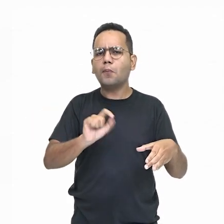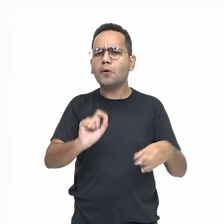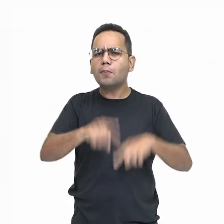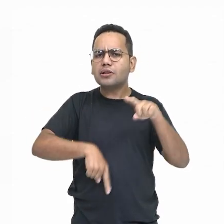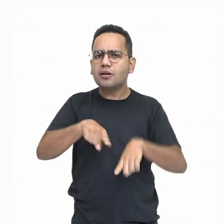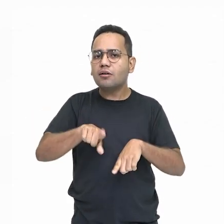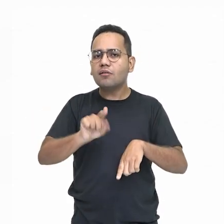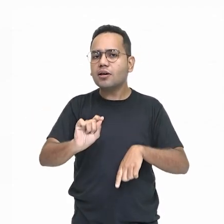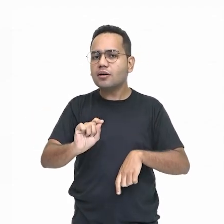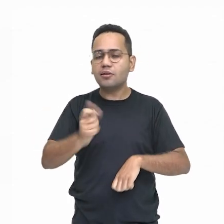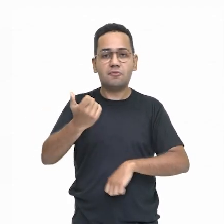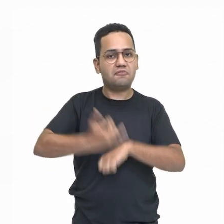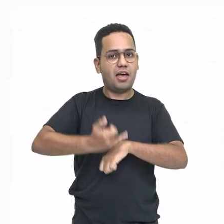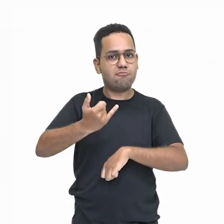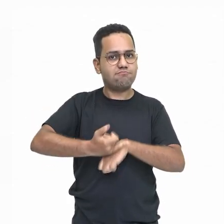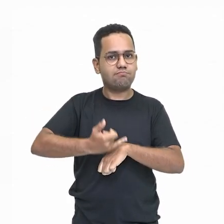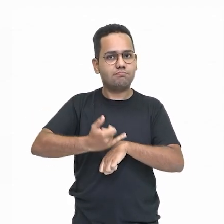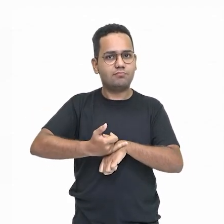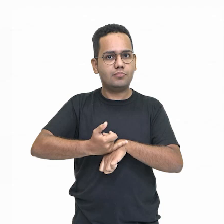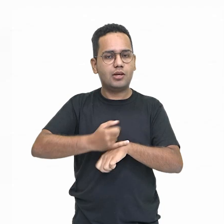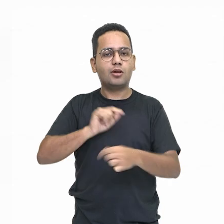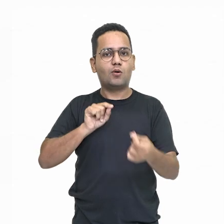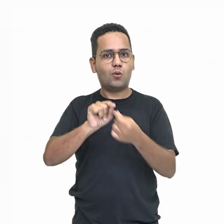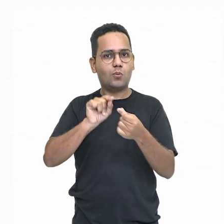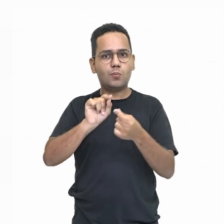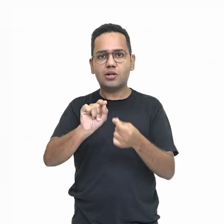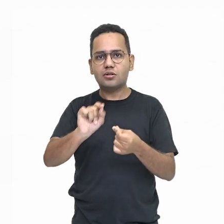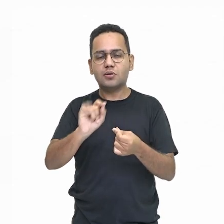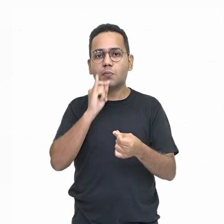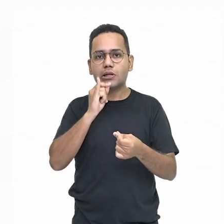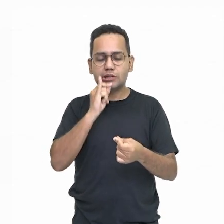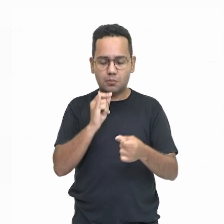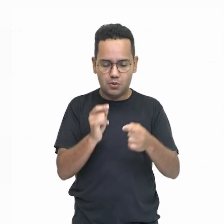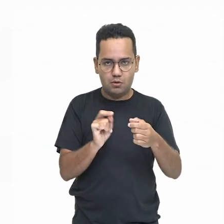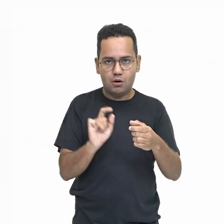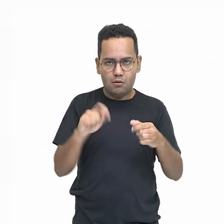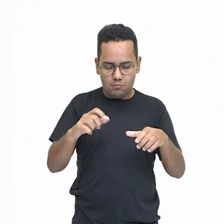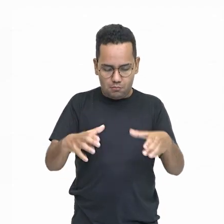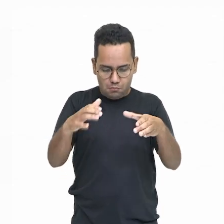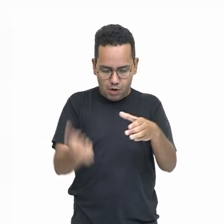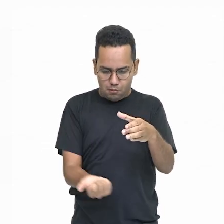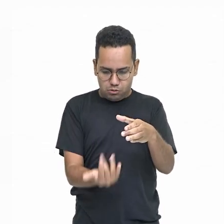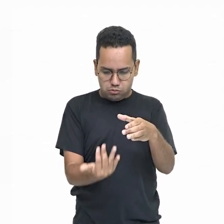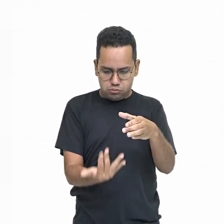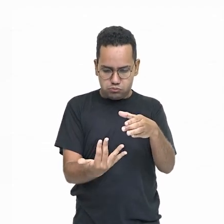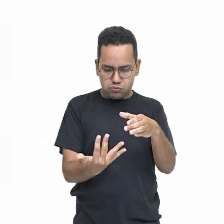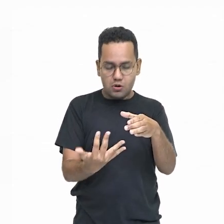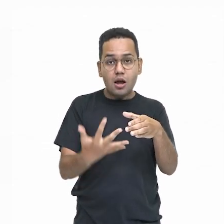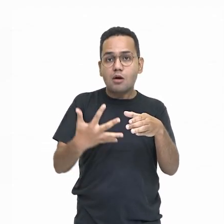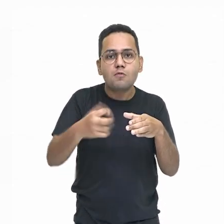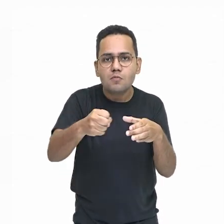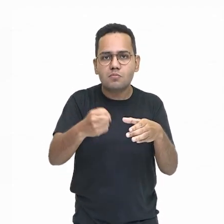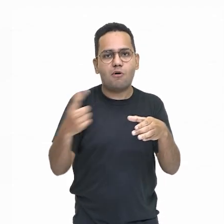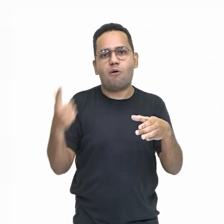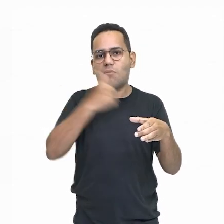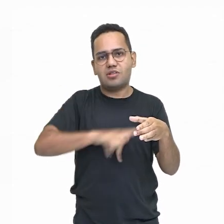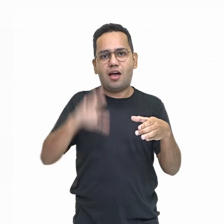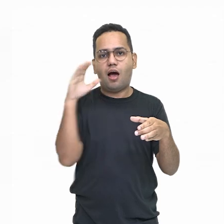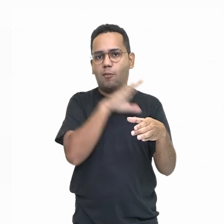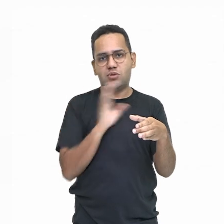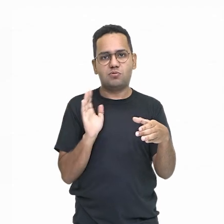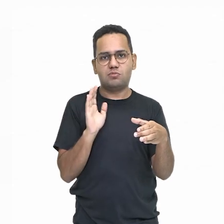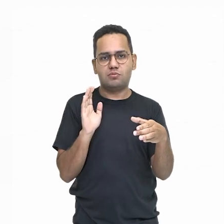de ferro, que é um material que absorve melhor o calor recebido pela chama do